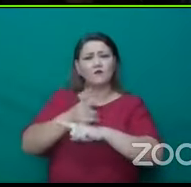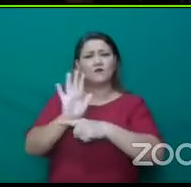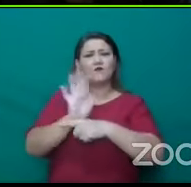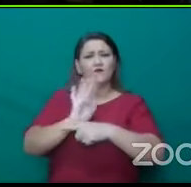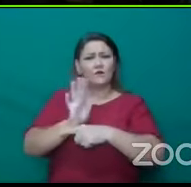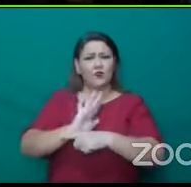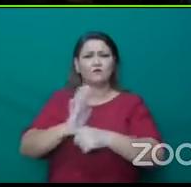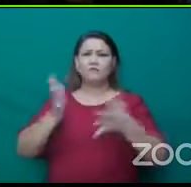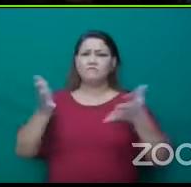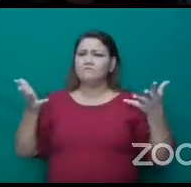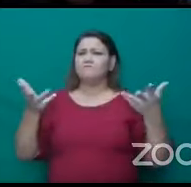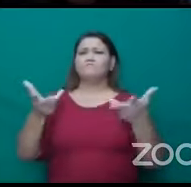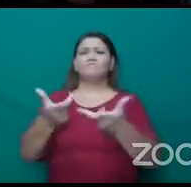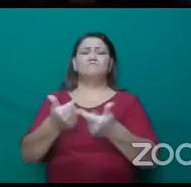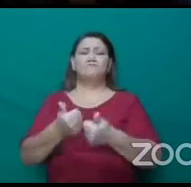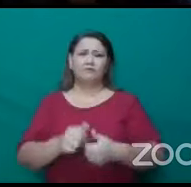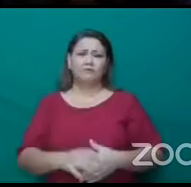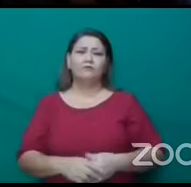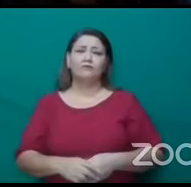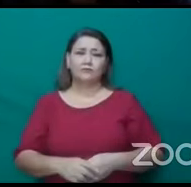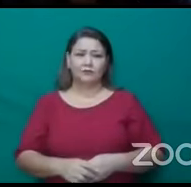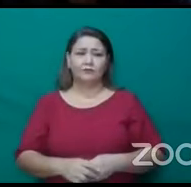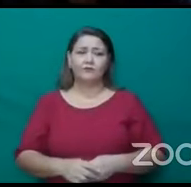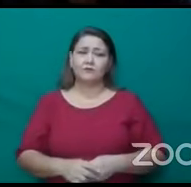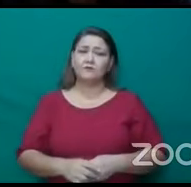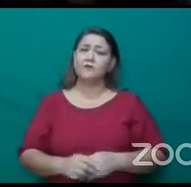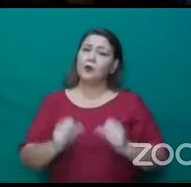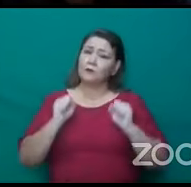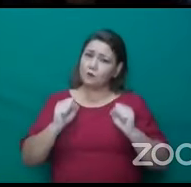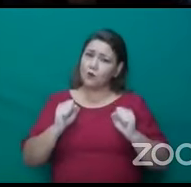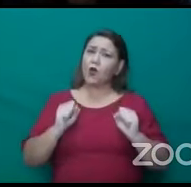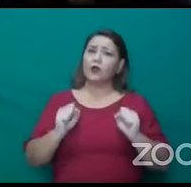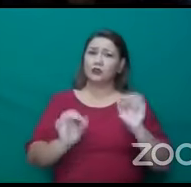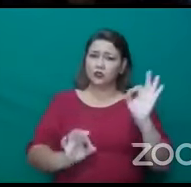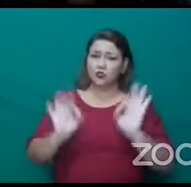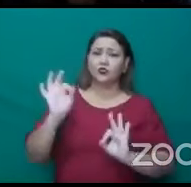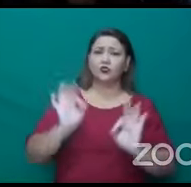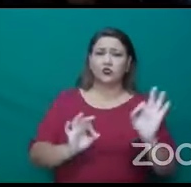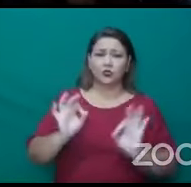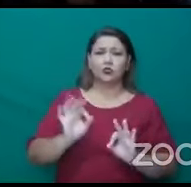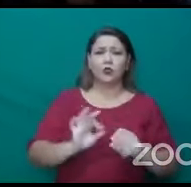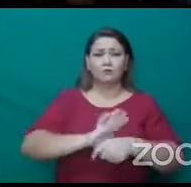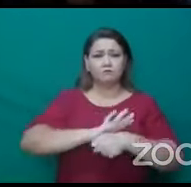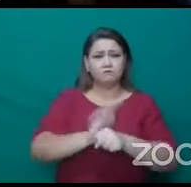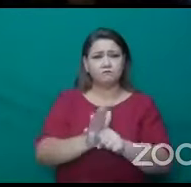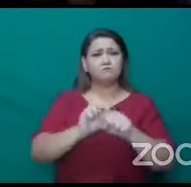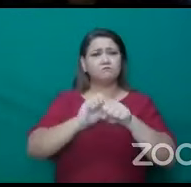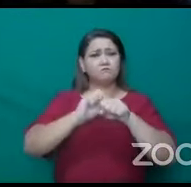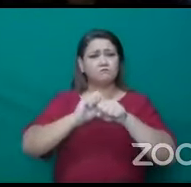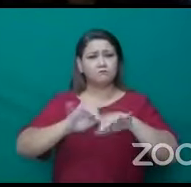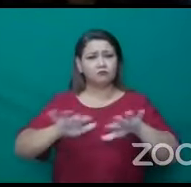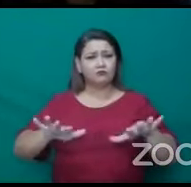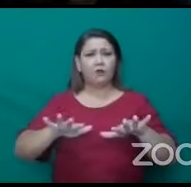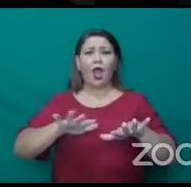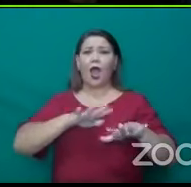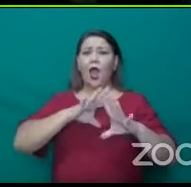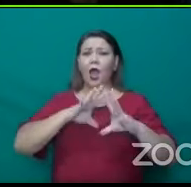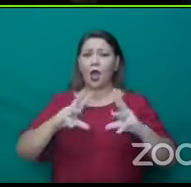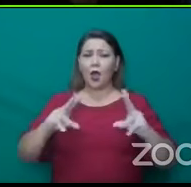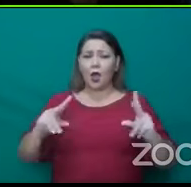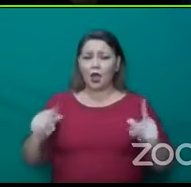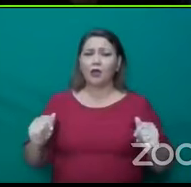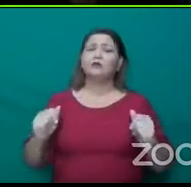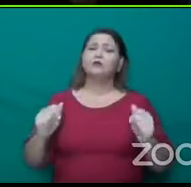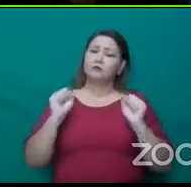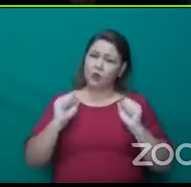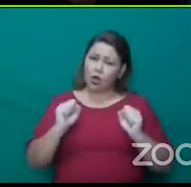explosivo, né, cara? Bombástico. Explosivo, não, mas pode acontecer. Tem que planejar depois dessa pandemia aí, as passagens vão estar mais em conta, não sei.